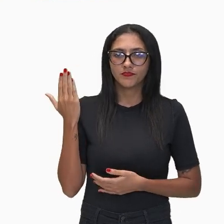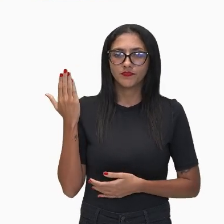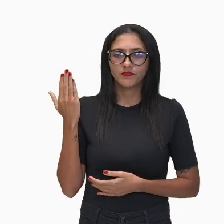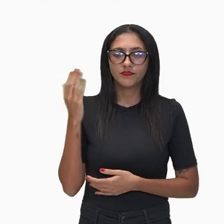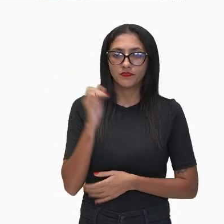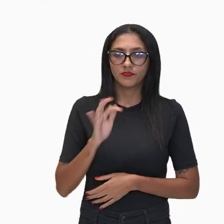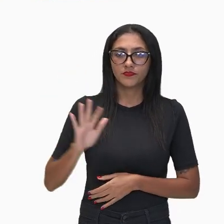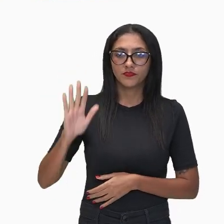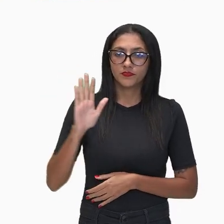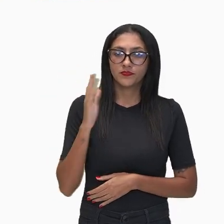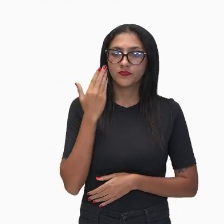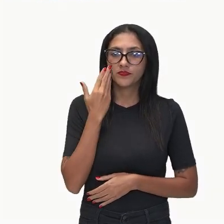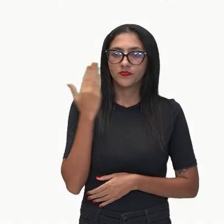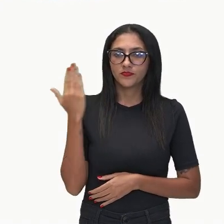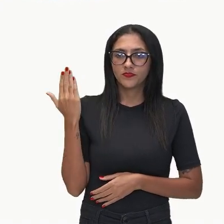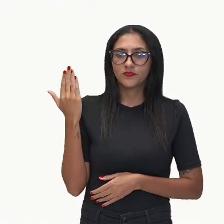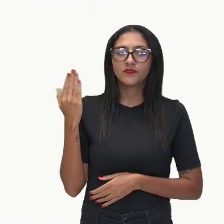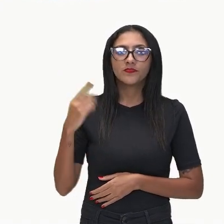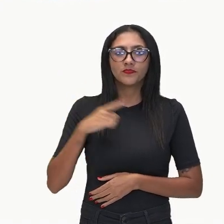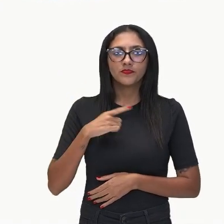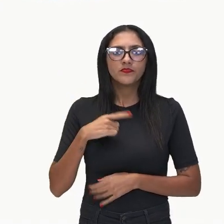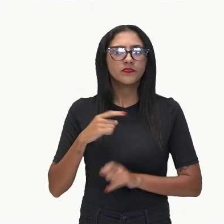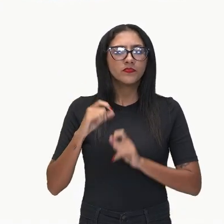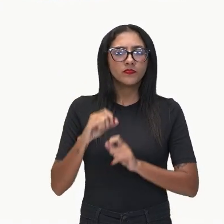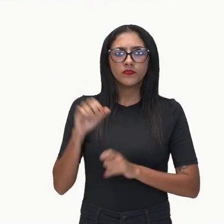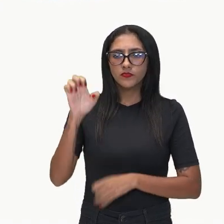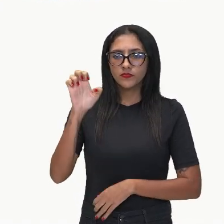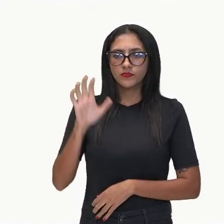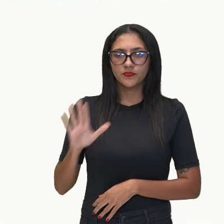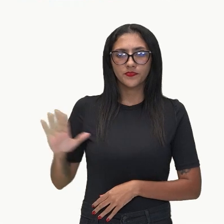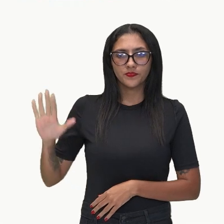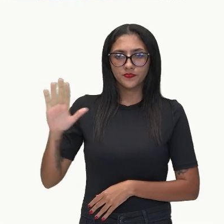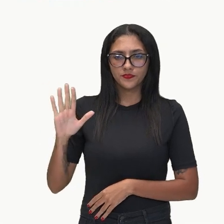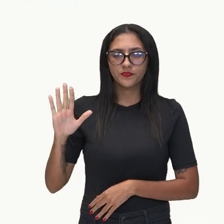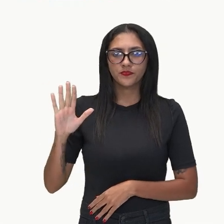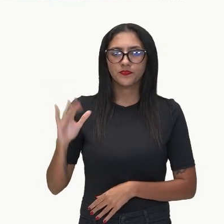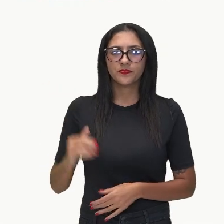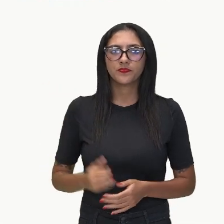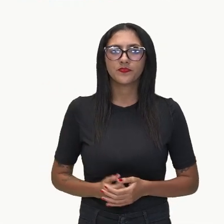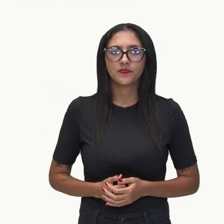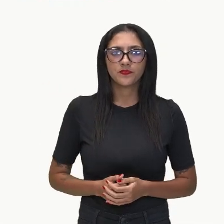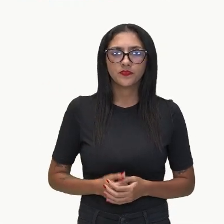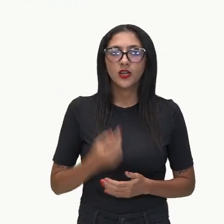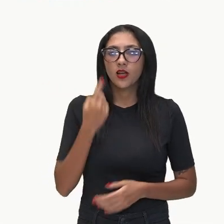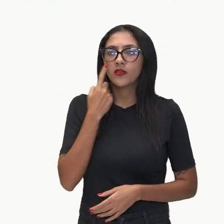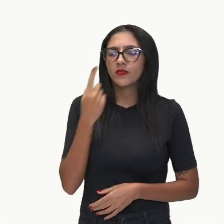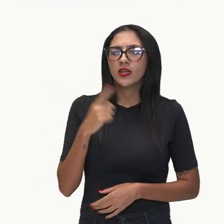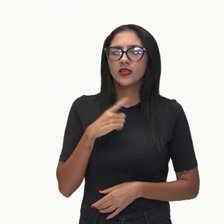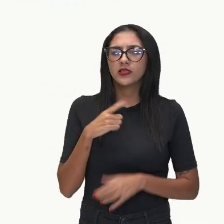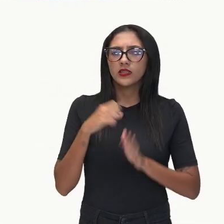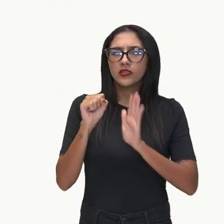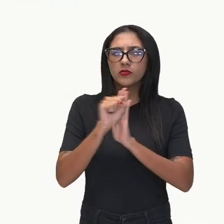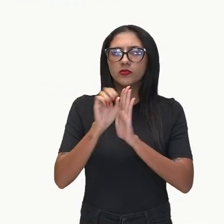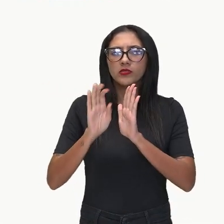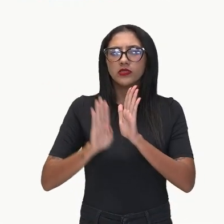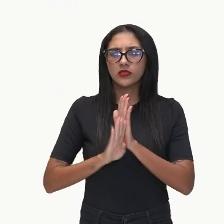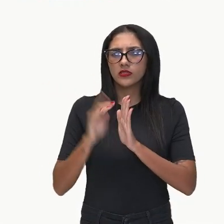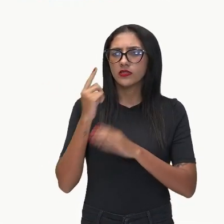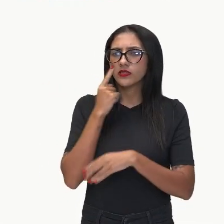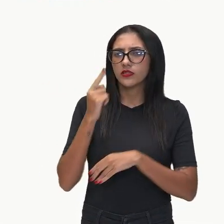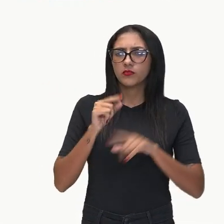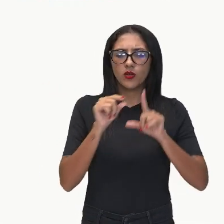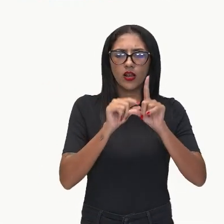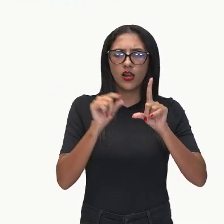nós temos a Europa, não é isso? E aqui nós temos uns símbolos que estão aqui na legenda e a gente